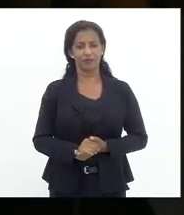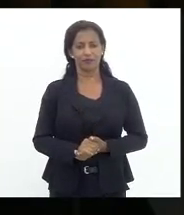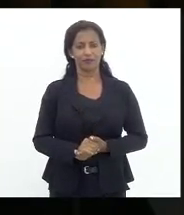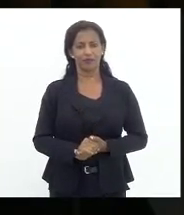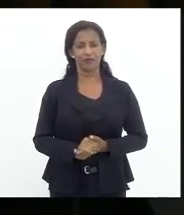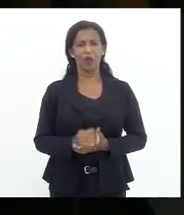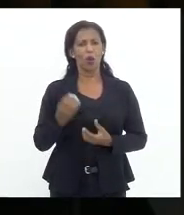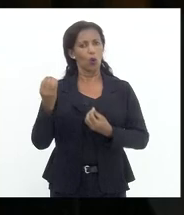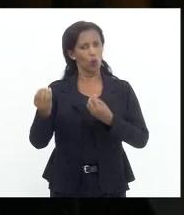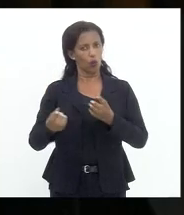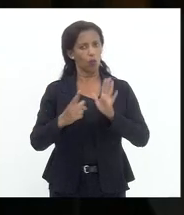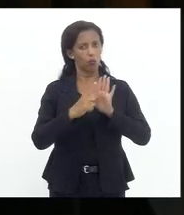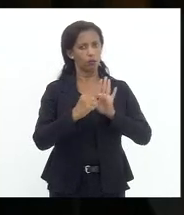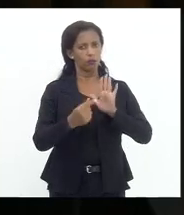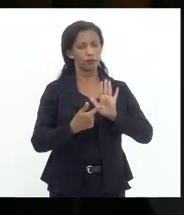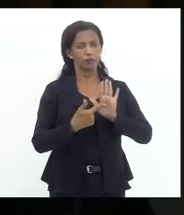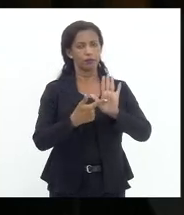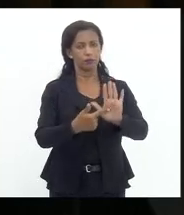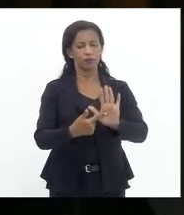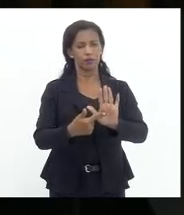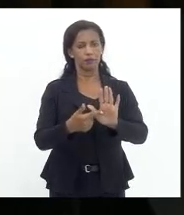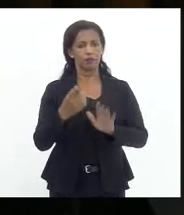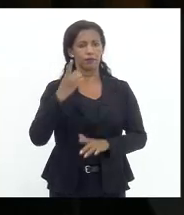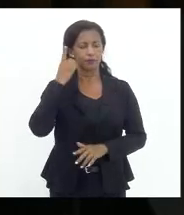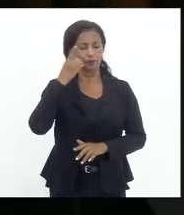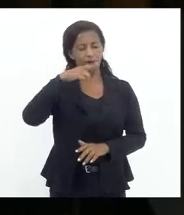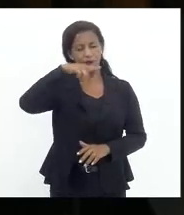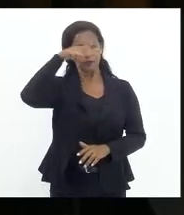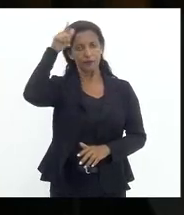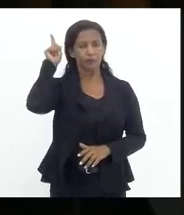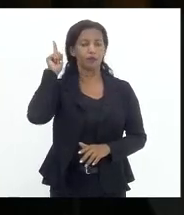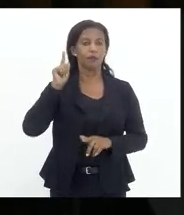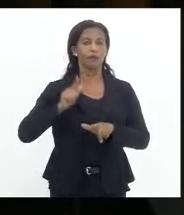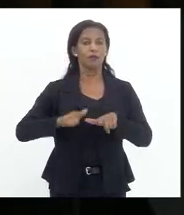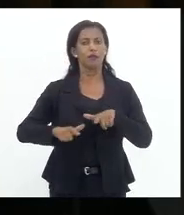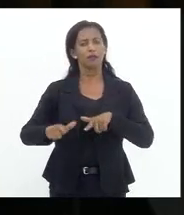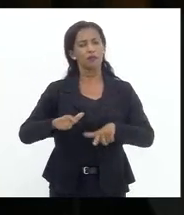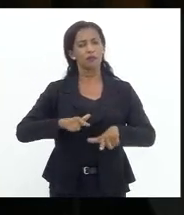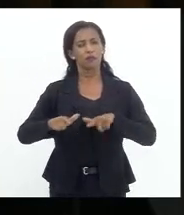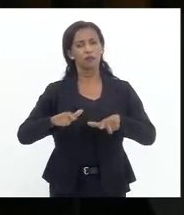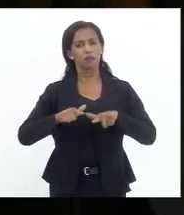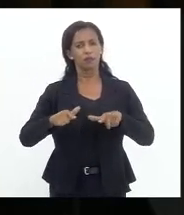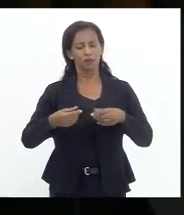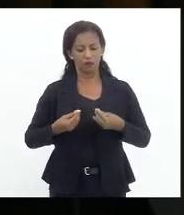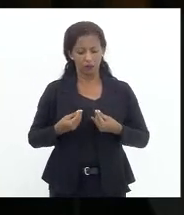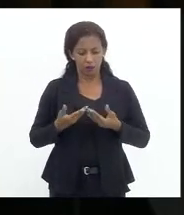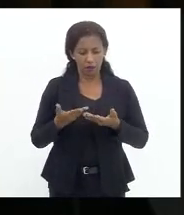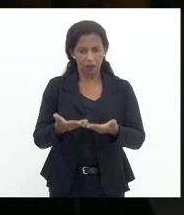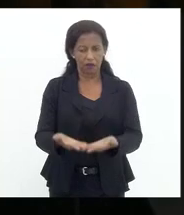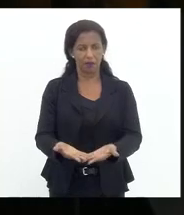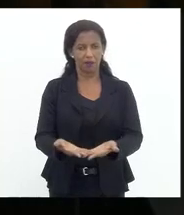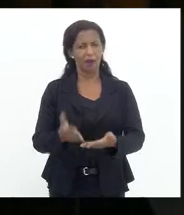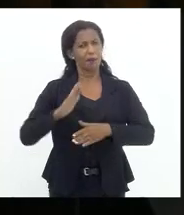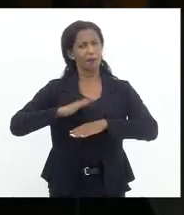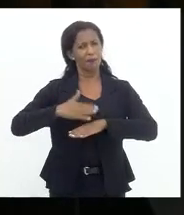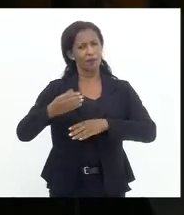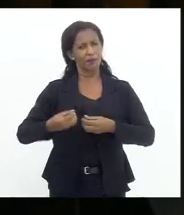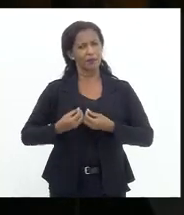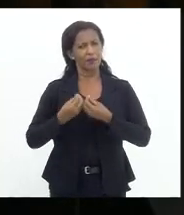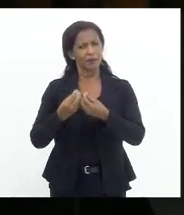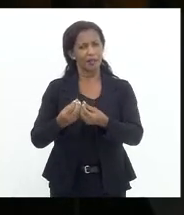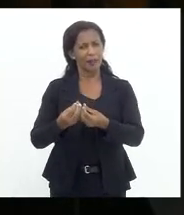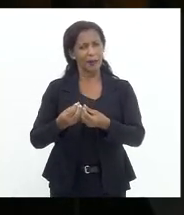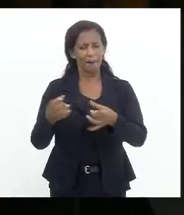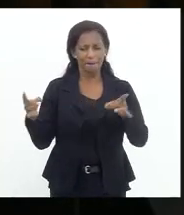aqui destacado pelo deputado Luiz Paulo, é um trabalho de entrega, mais uma entrega positiva